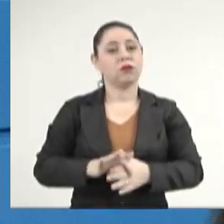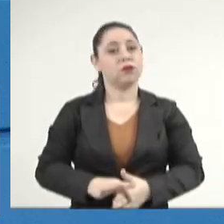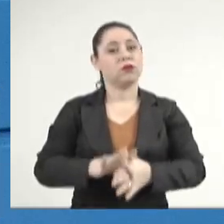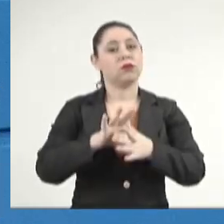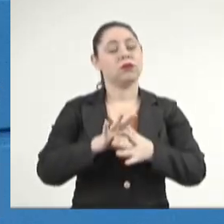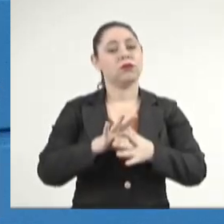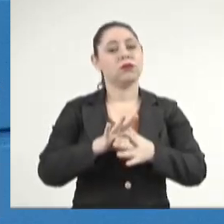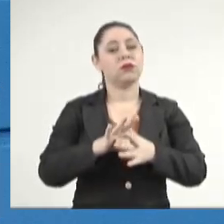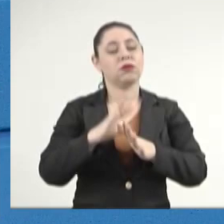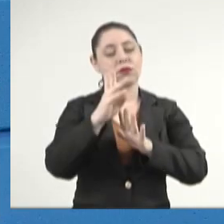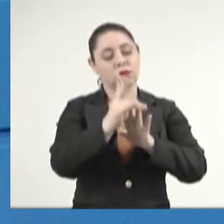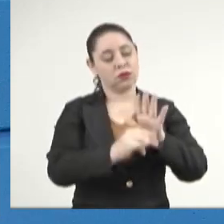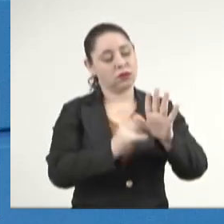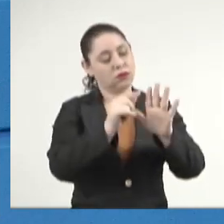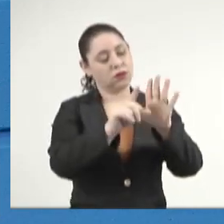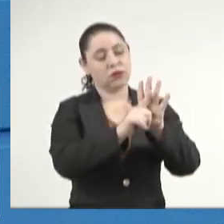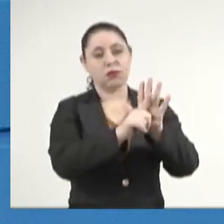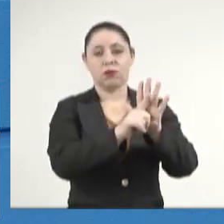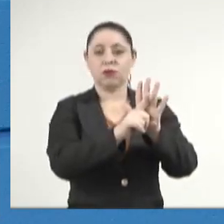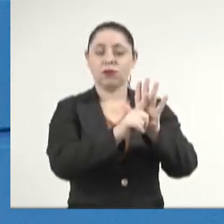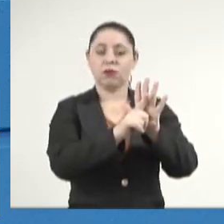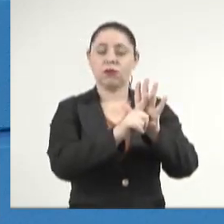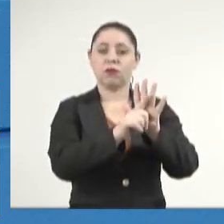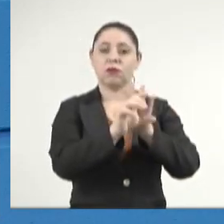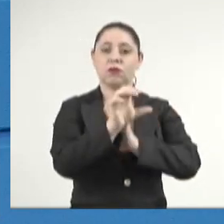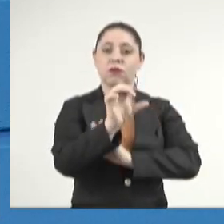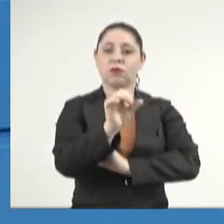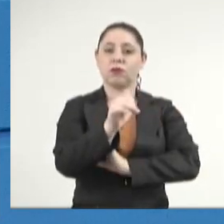destacar o nosso projeto de lei, a Lei